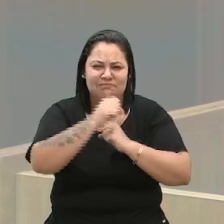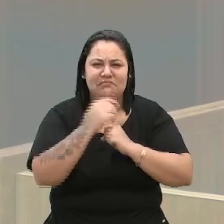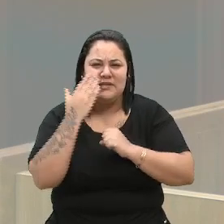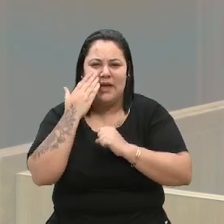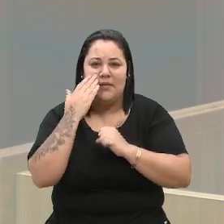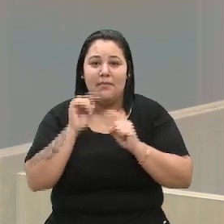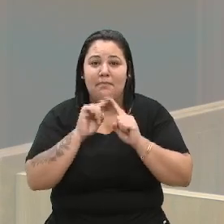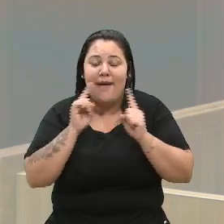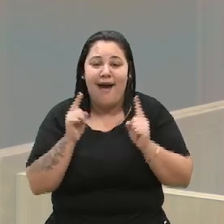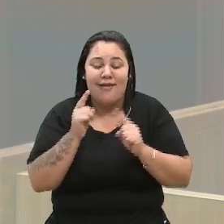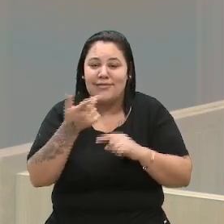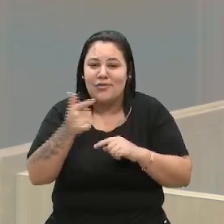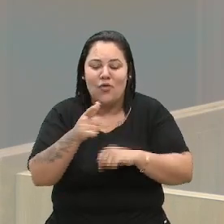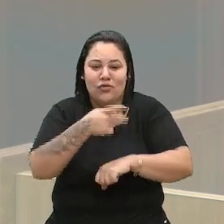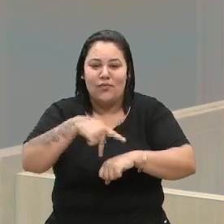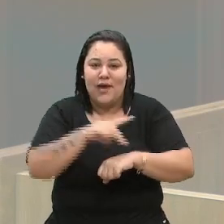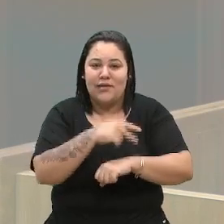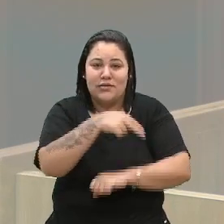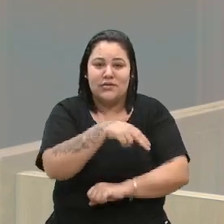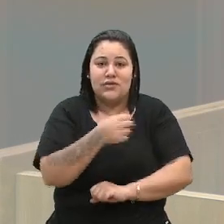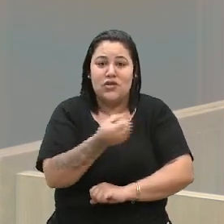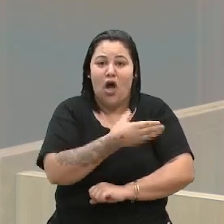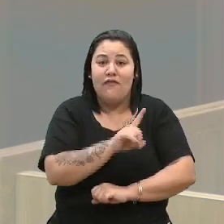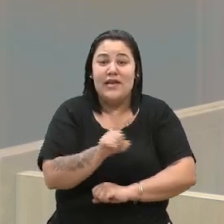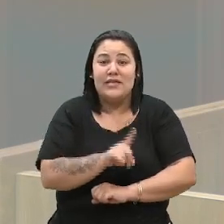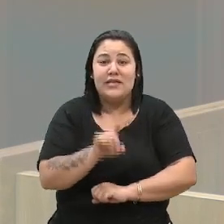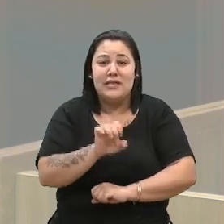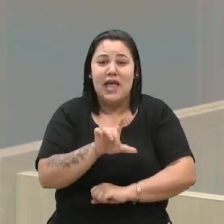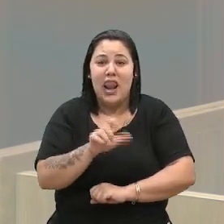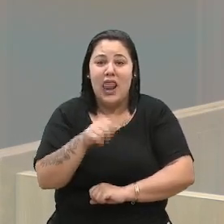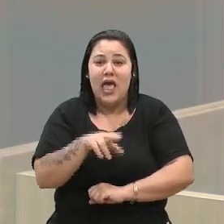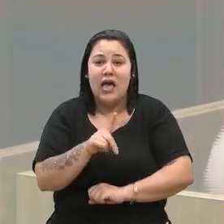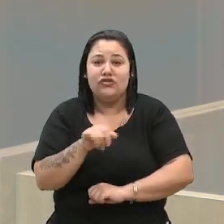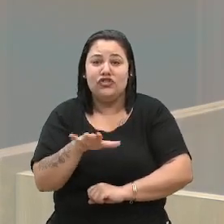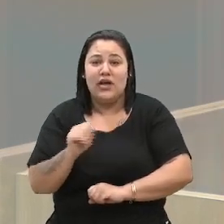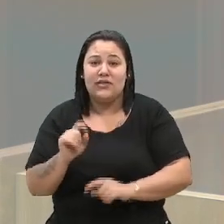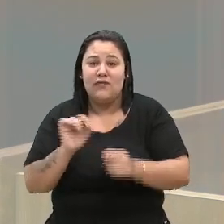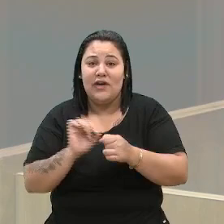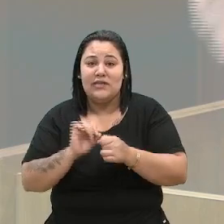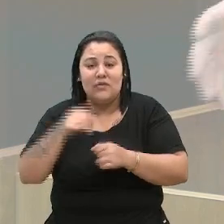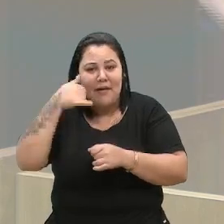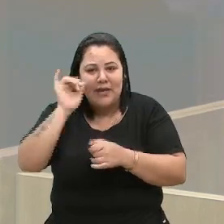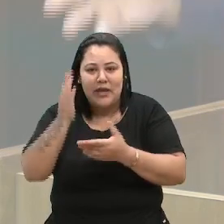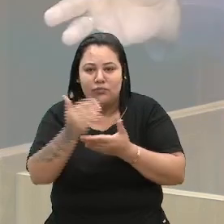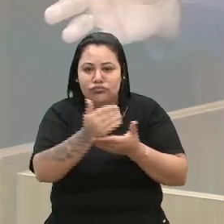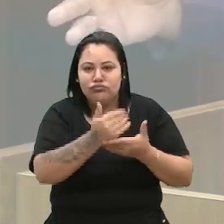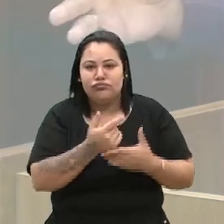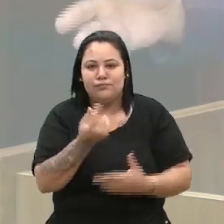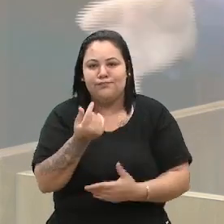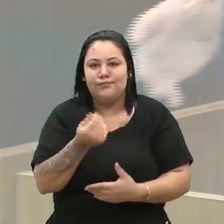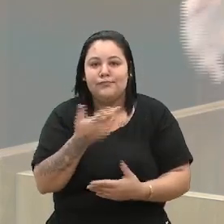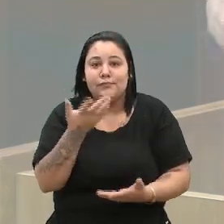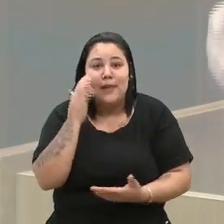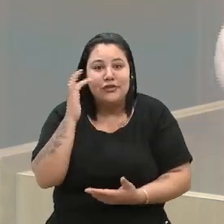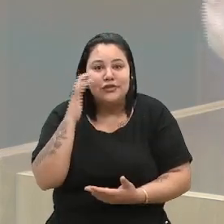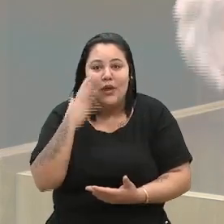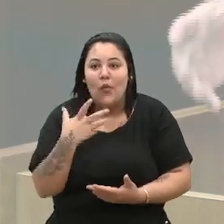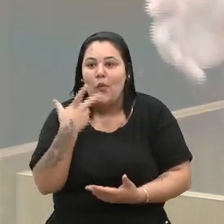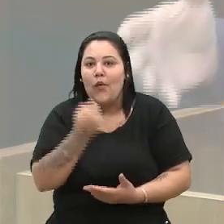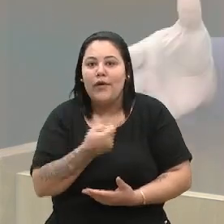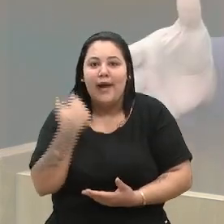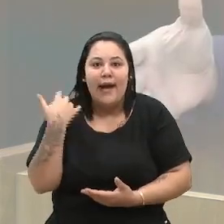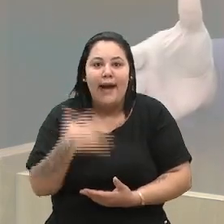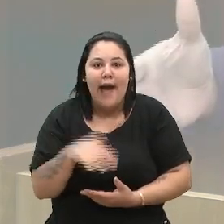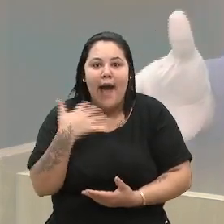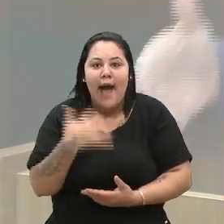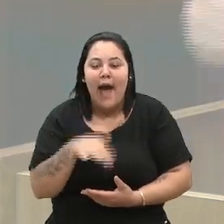Nova Zelândia. E aí eles estavam fazendo uma vaquinha para conseguir, porque imagina quanto custa uma passagem para lá. As pessoas não têm